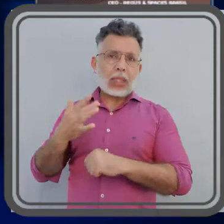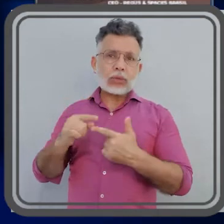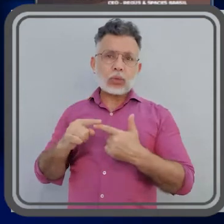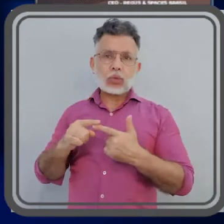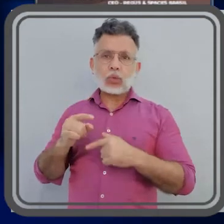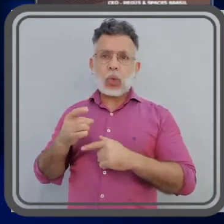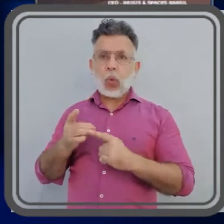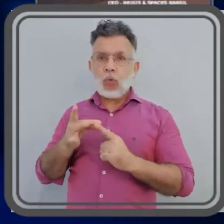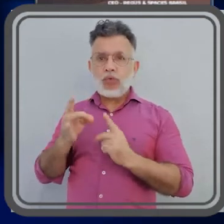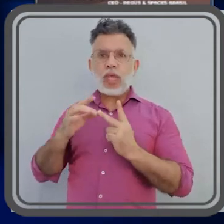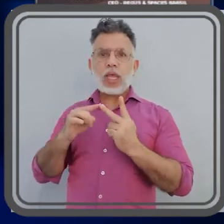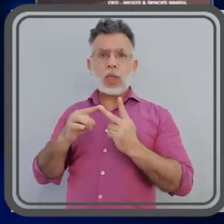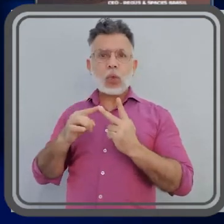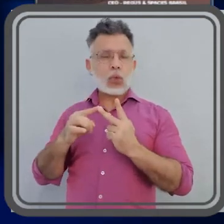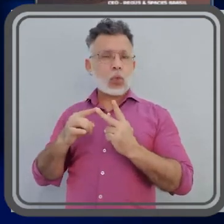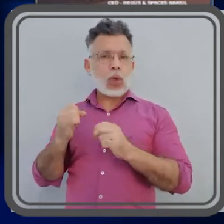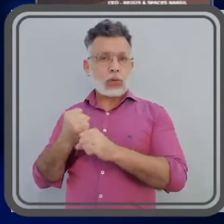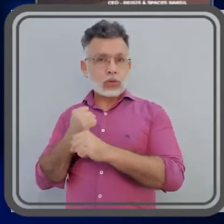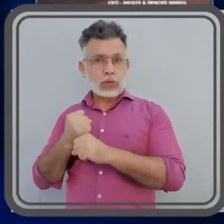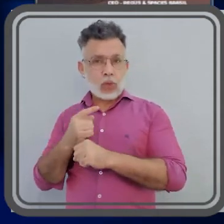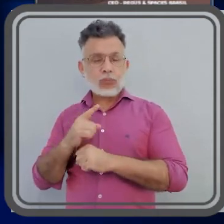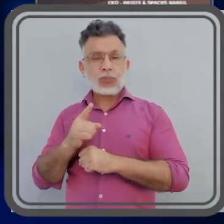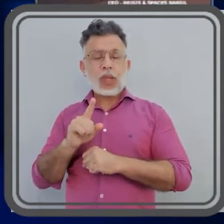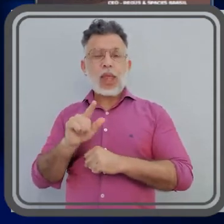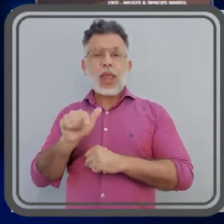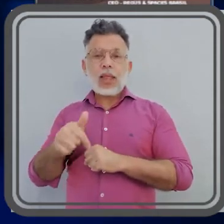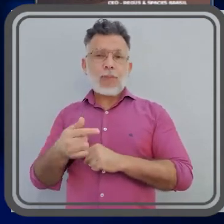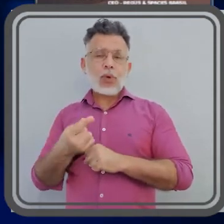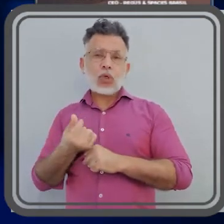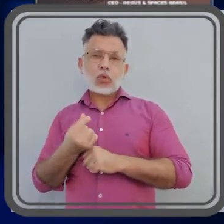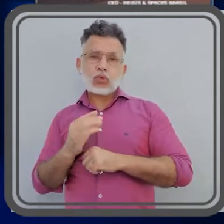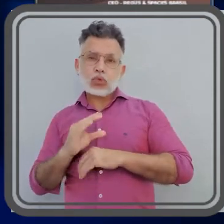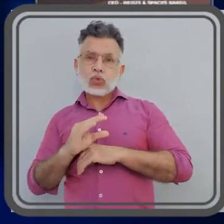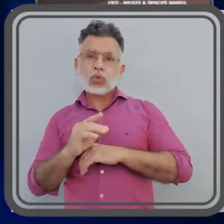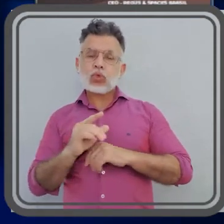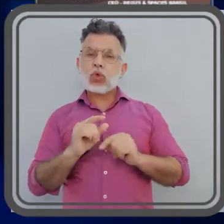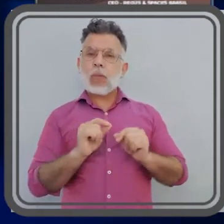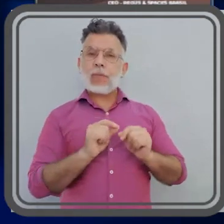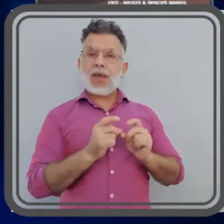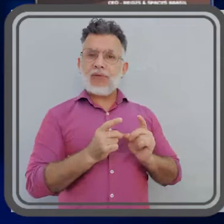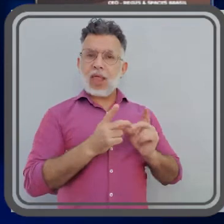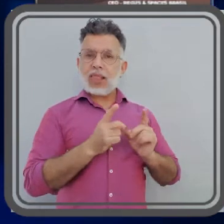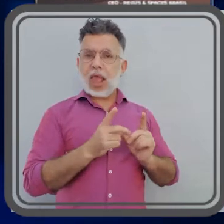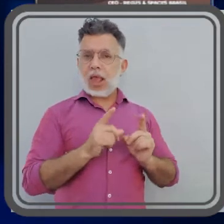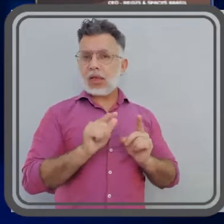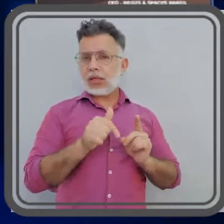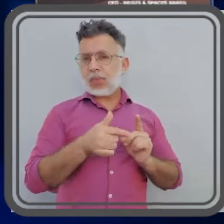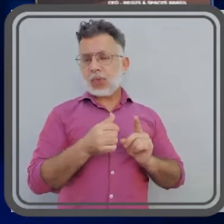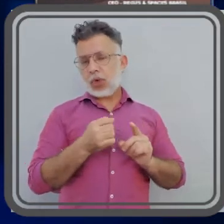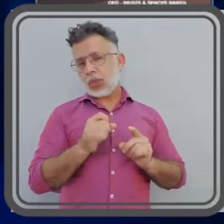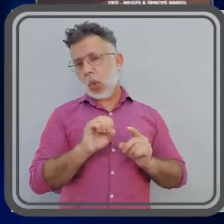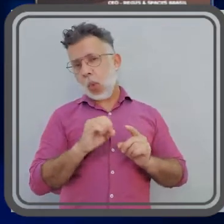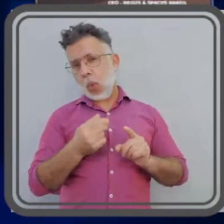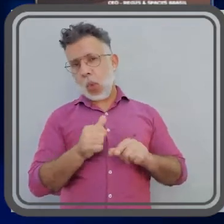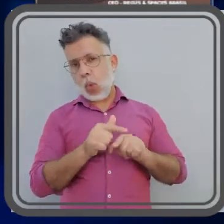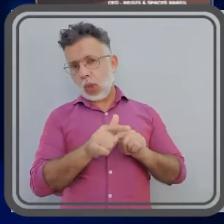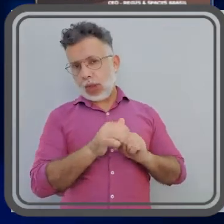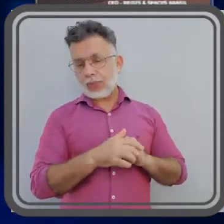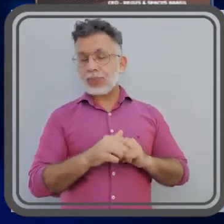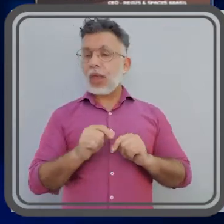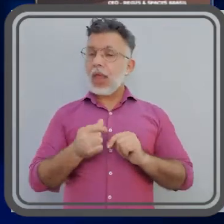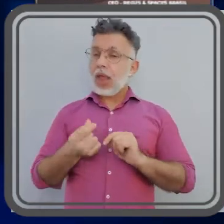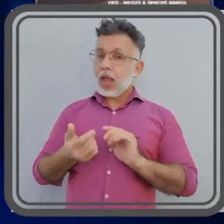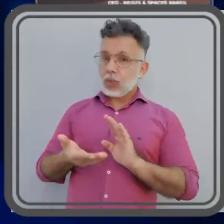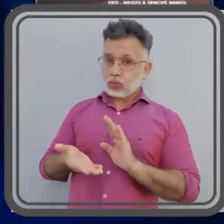custaria para replicar. E o custo, isso refletido um pouco no INCC, cresceu bastante desde o início da pandemia, né?